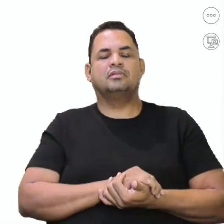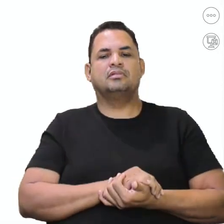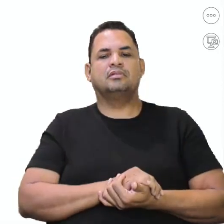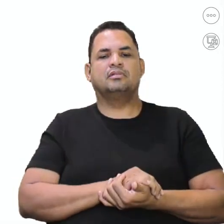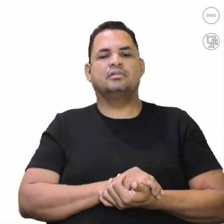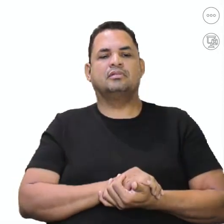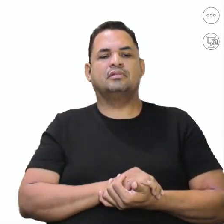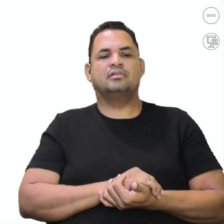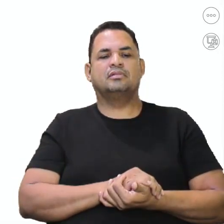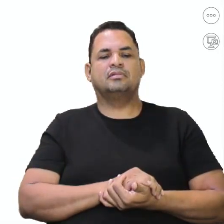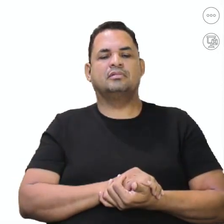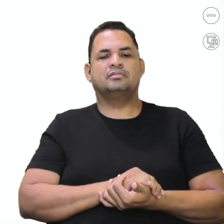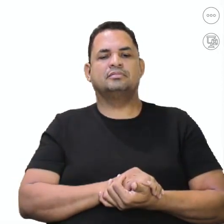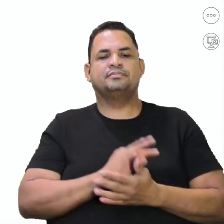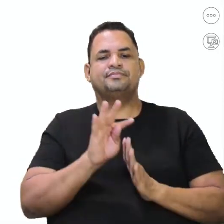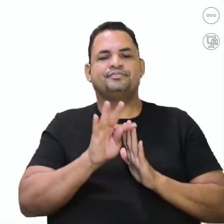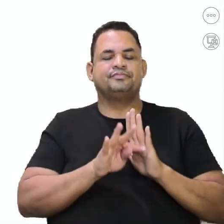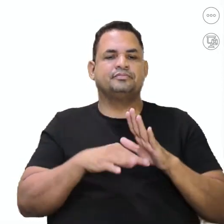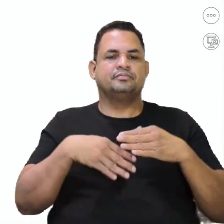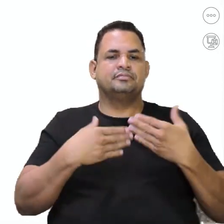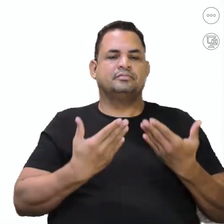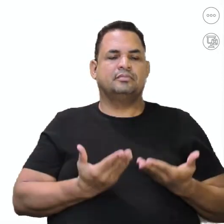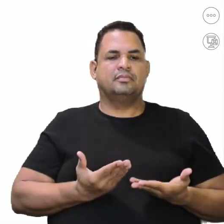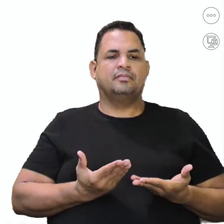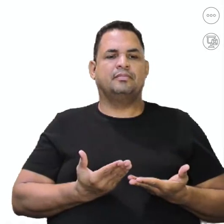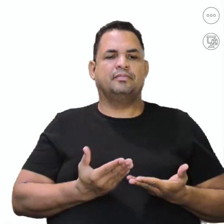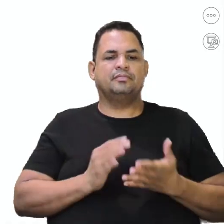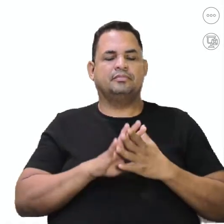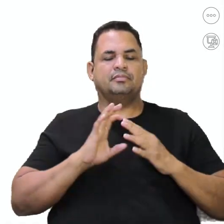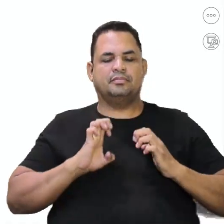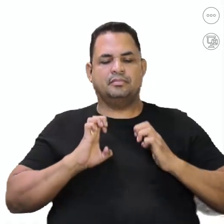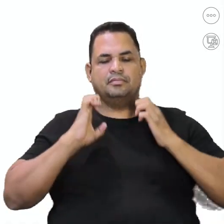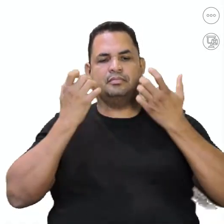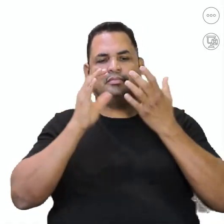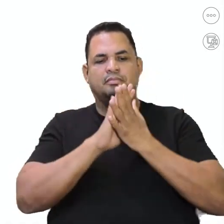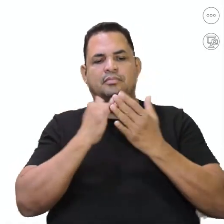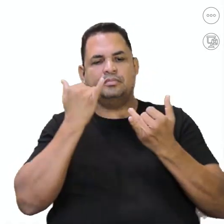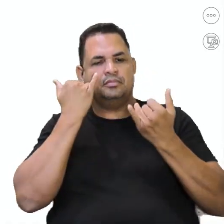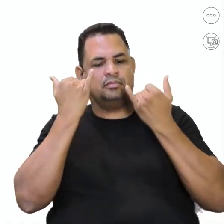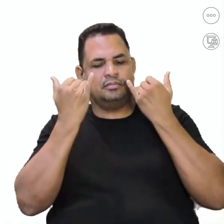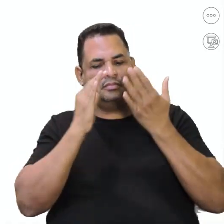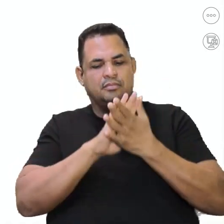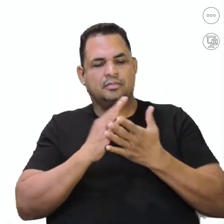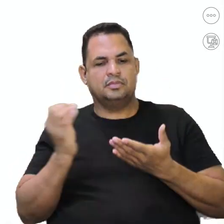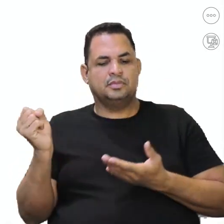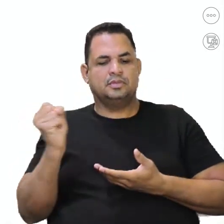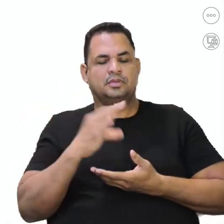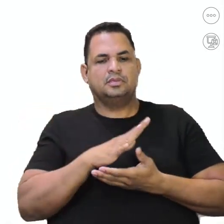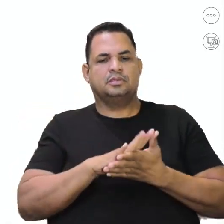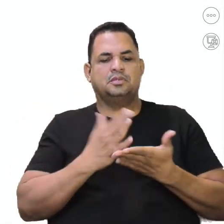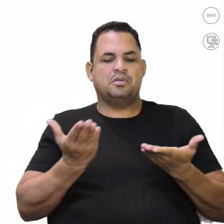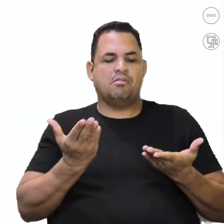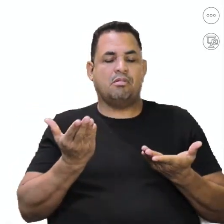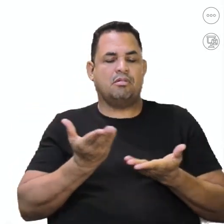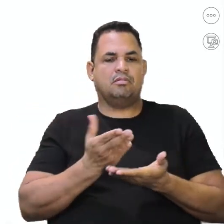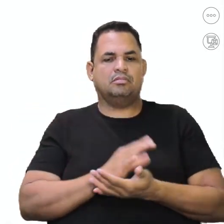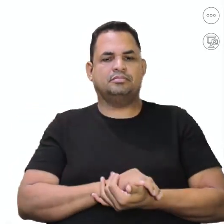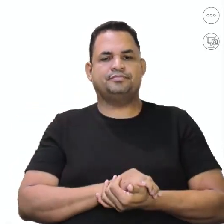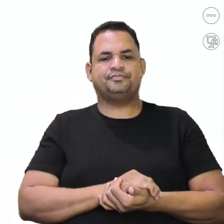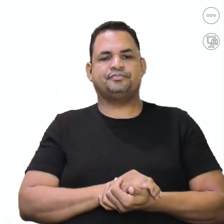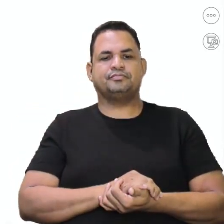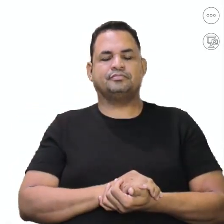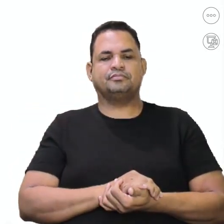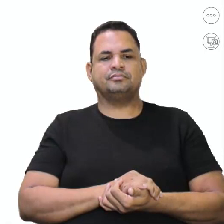or recent news. É um texto sobre eventos, notícias recentes ou atuais,